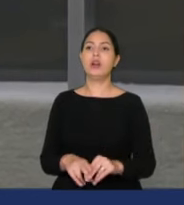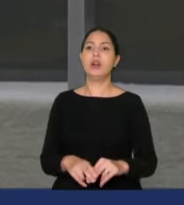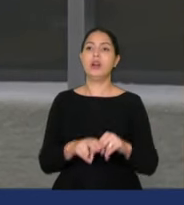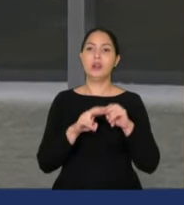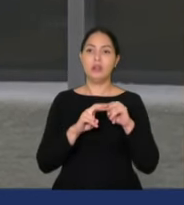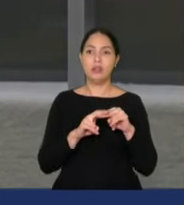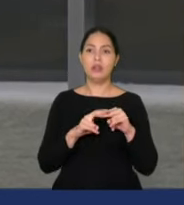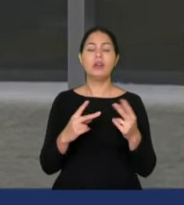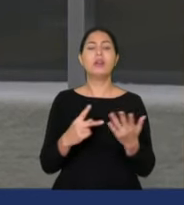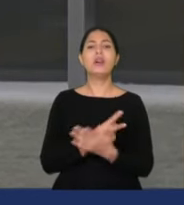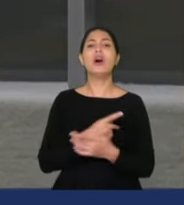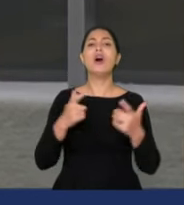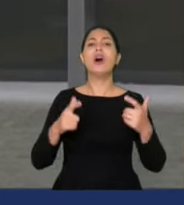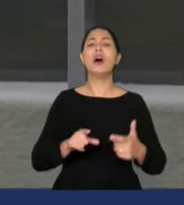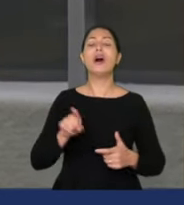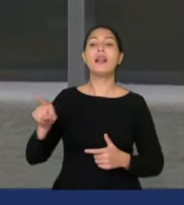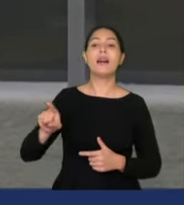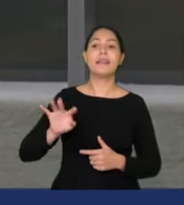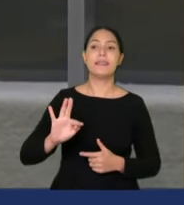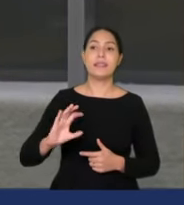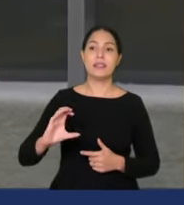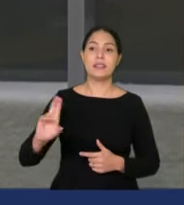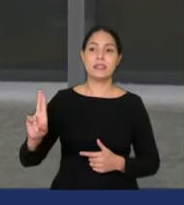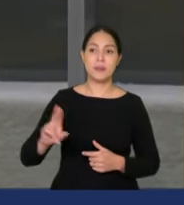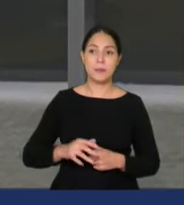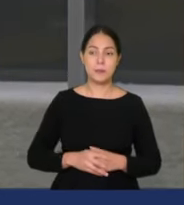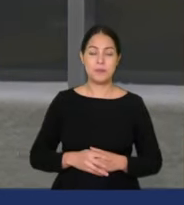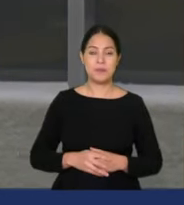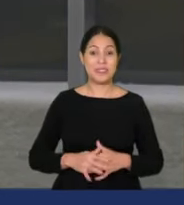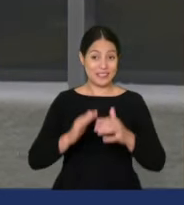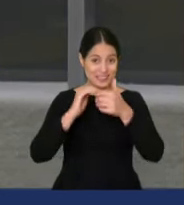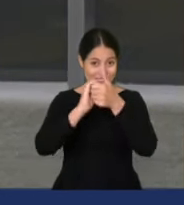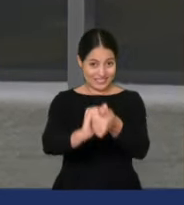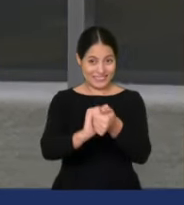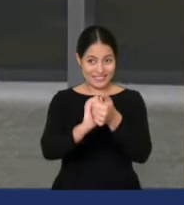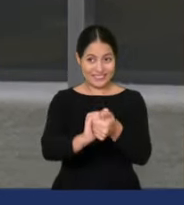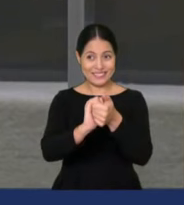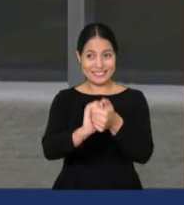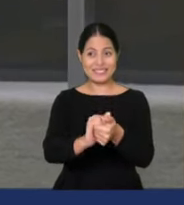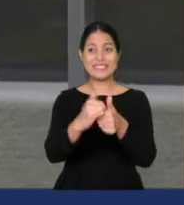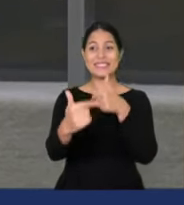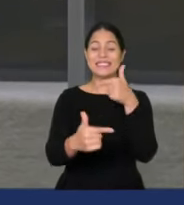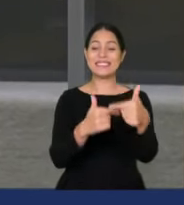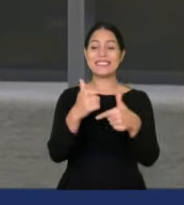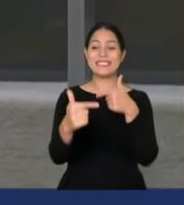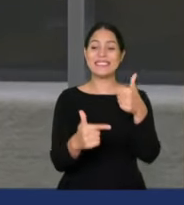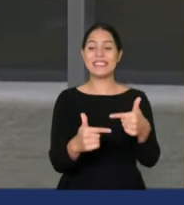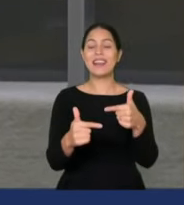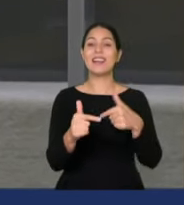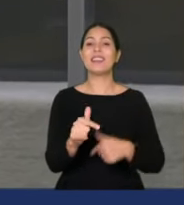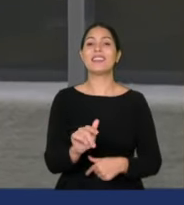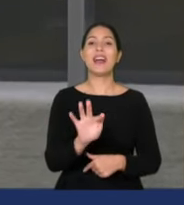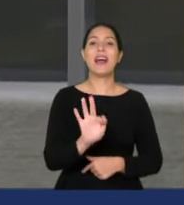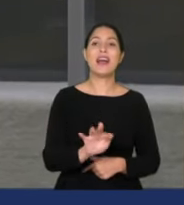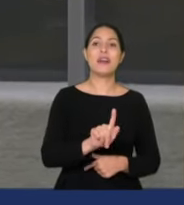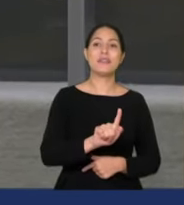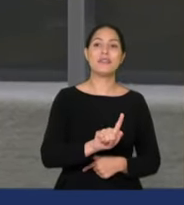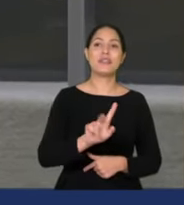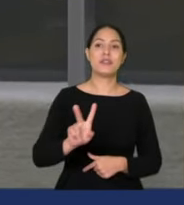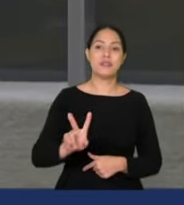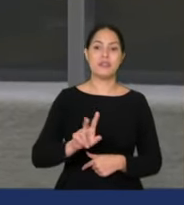acontecendo no TCU. Saudar também os trabalhadores e trabalhadoras da Fundação Oswaldo Cruz e parabenizar pela